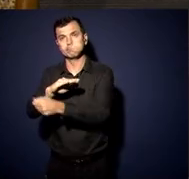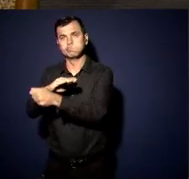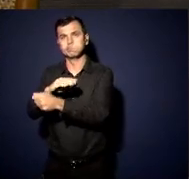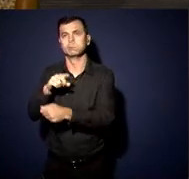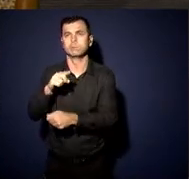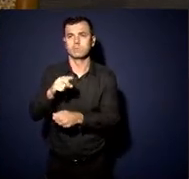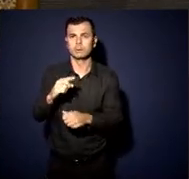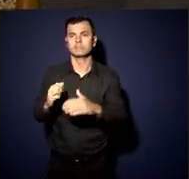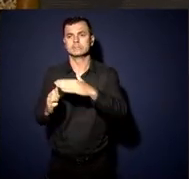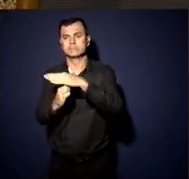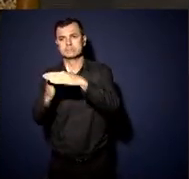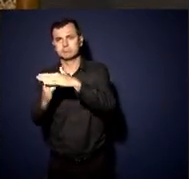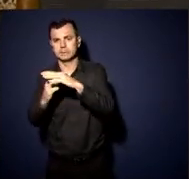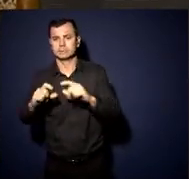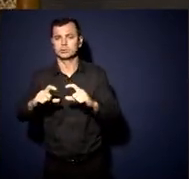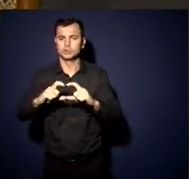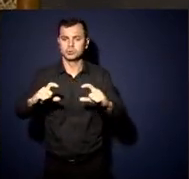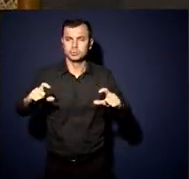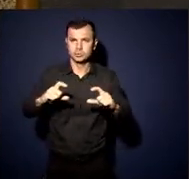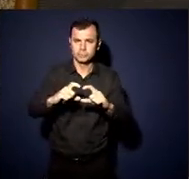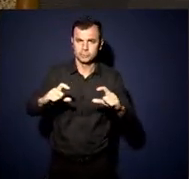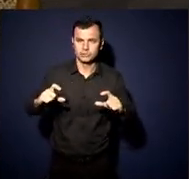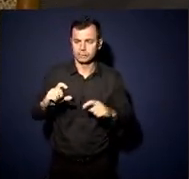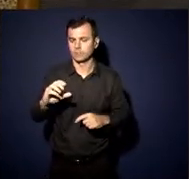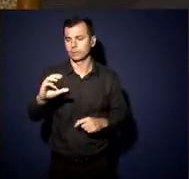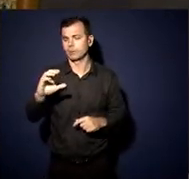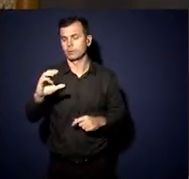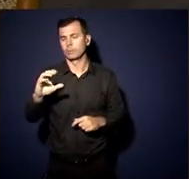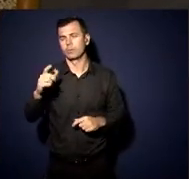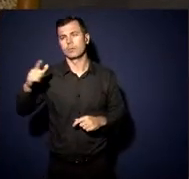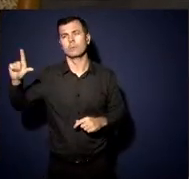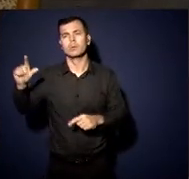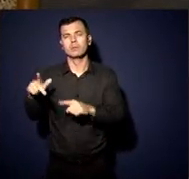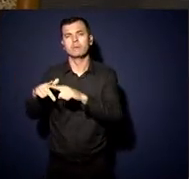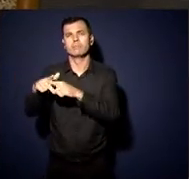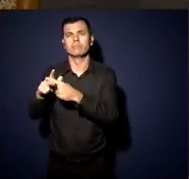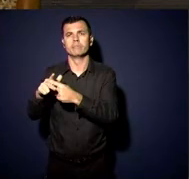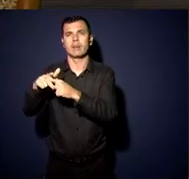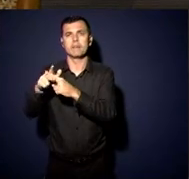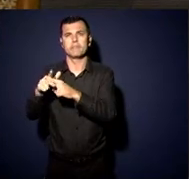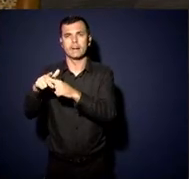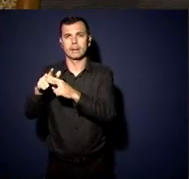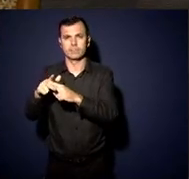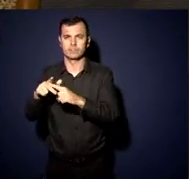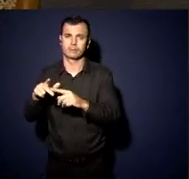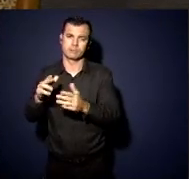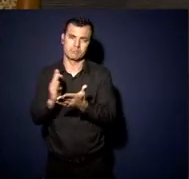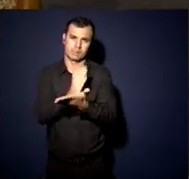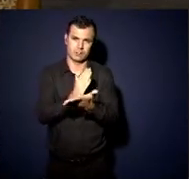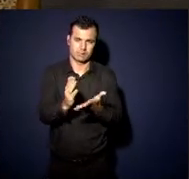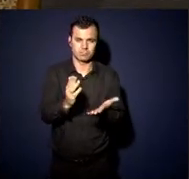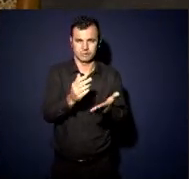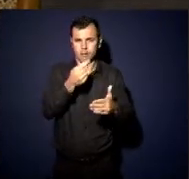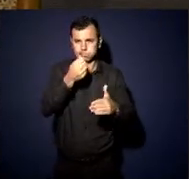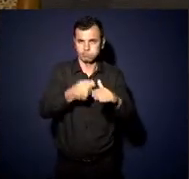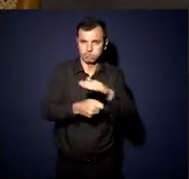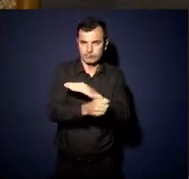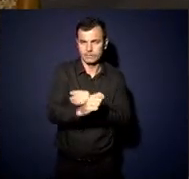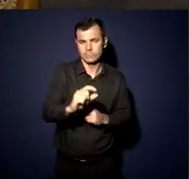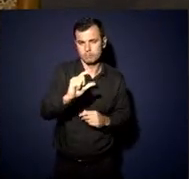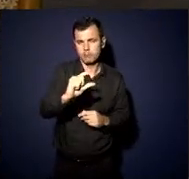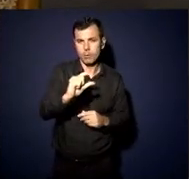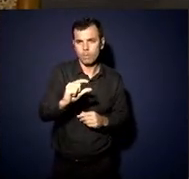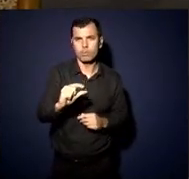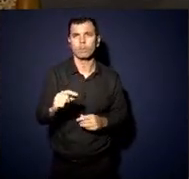emissores de outros títulos recorrendo ao Crowd fandem que é uma ferramenta que é tipo nível para os menores emissores recorrendo a